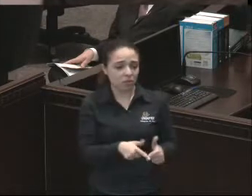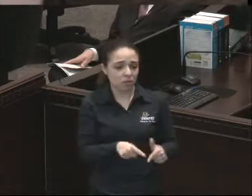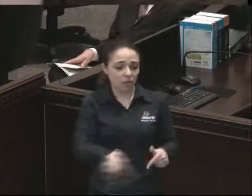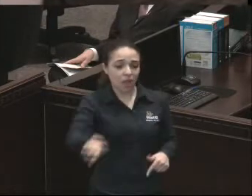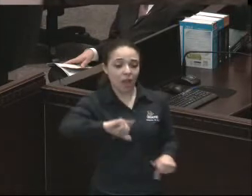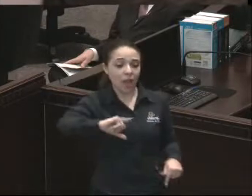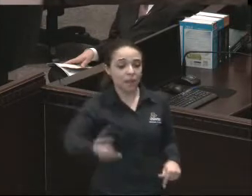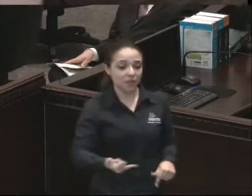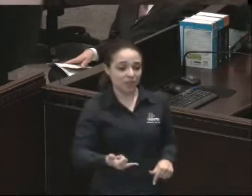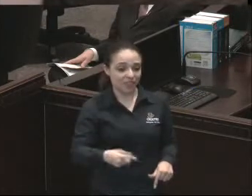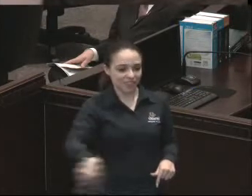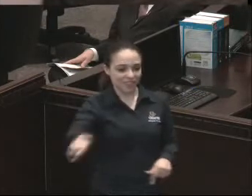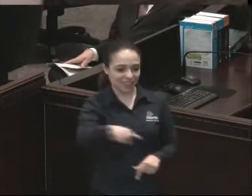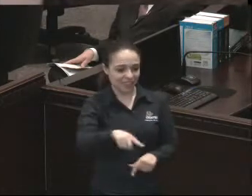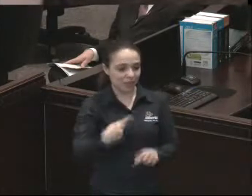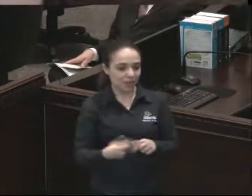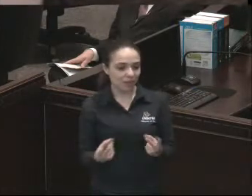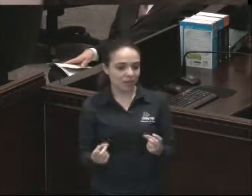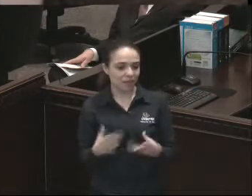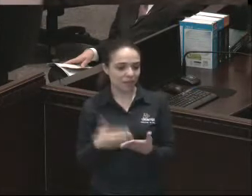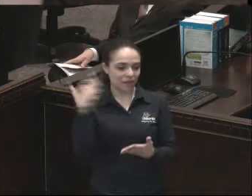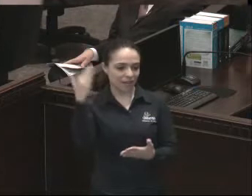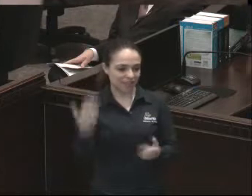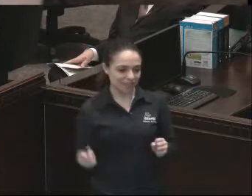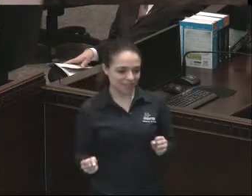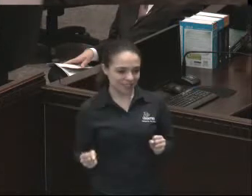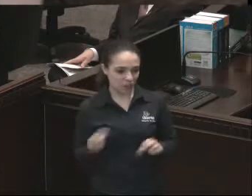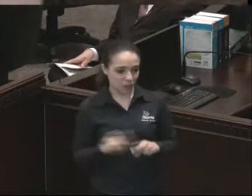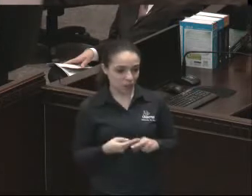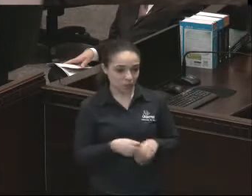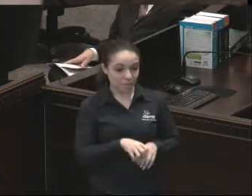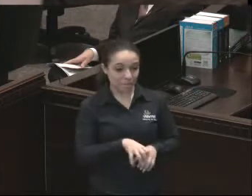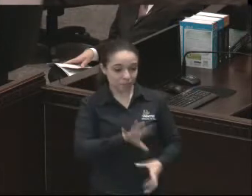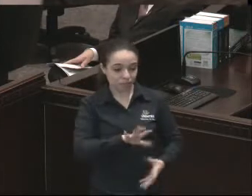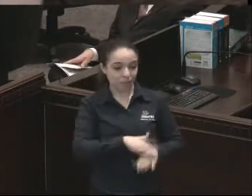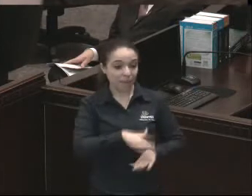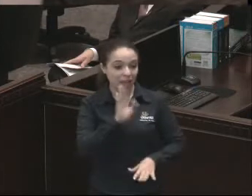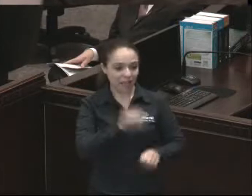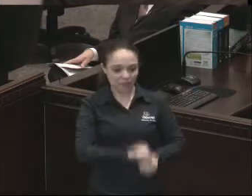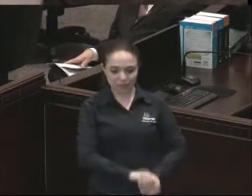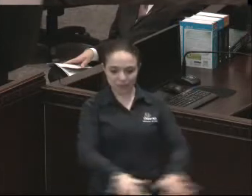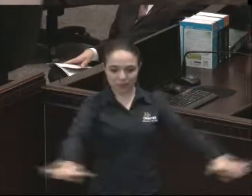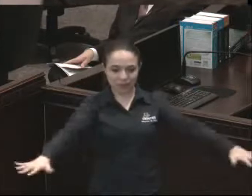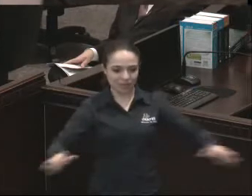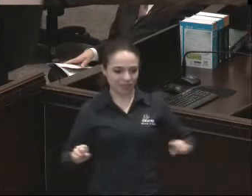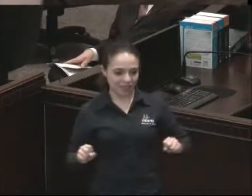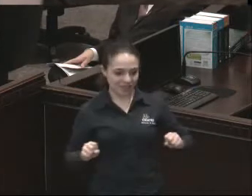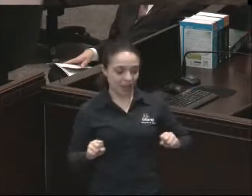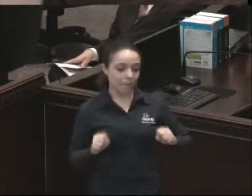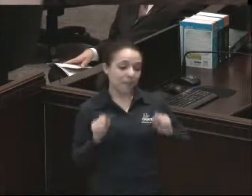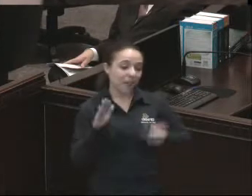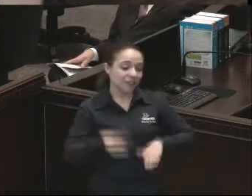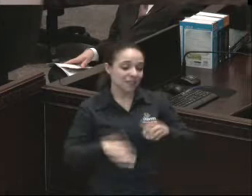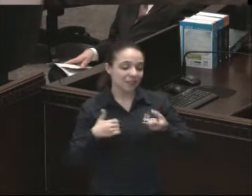é tóxico para a planta. Então, ele vai lá e abre o bico do aplicador para entrar, para cair mais produto. Então, a dose fica